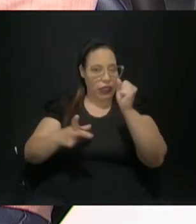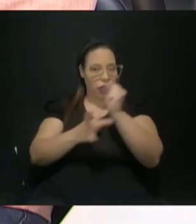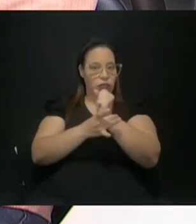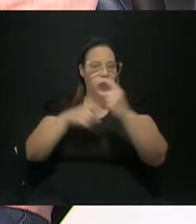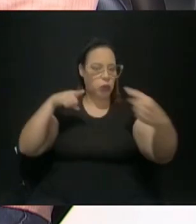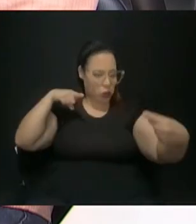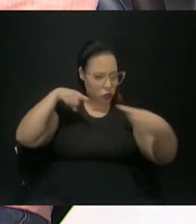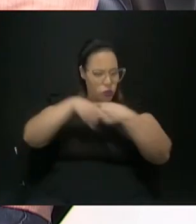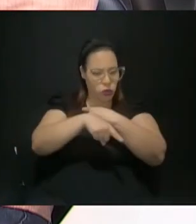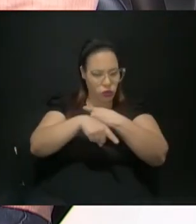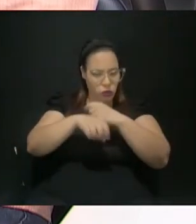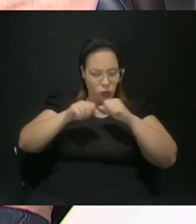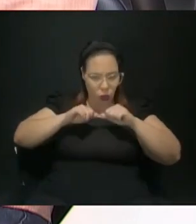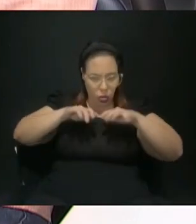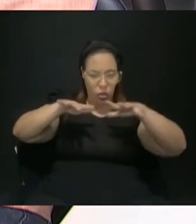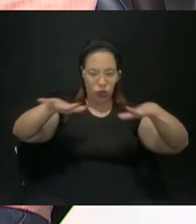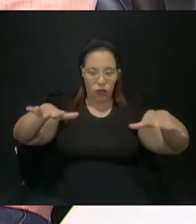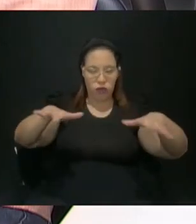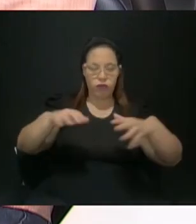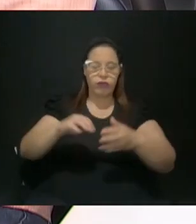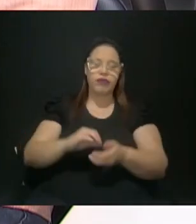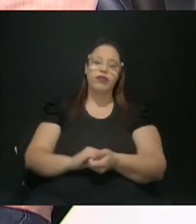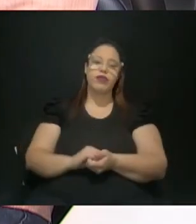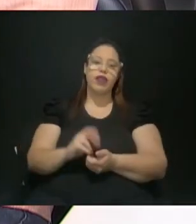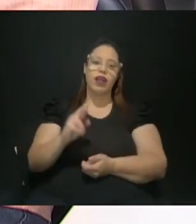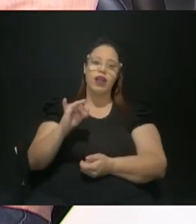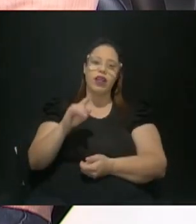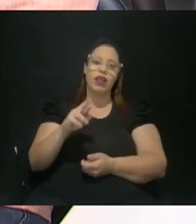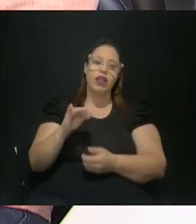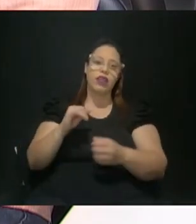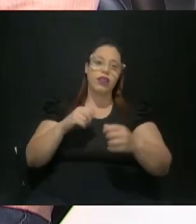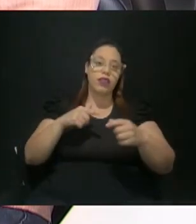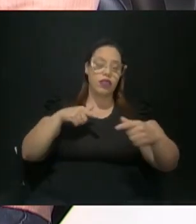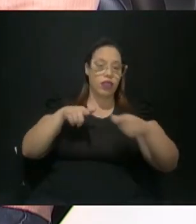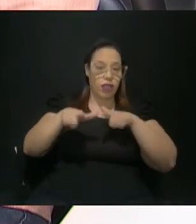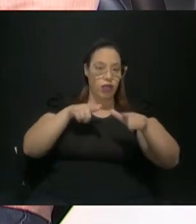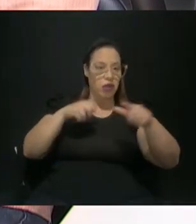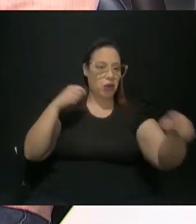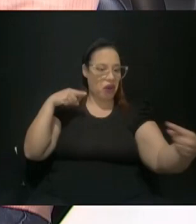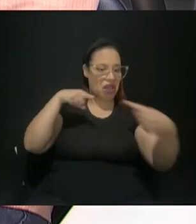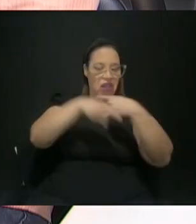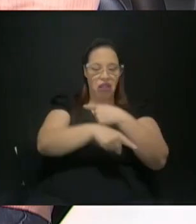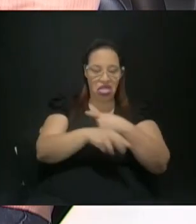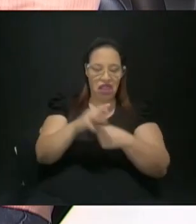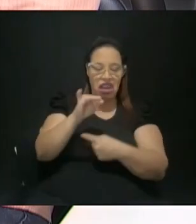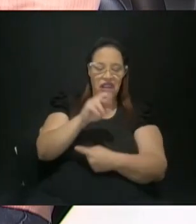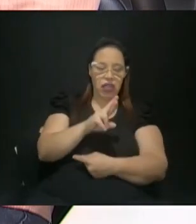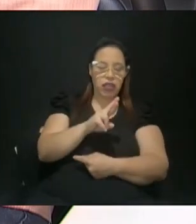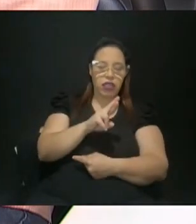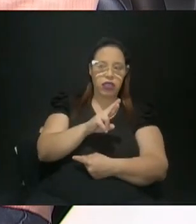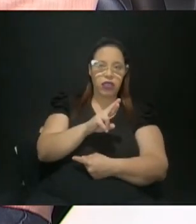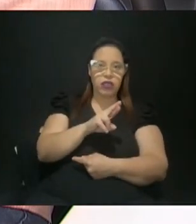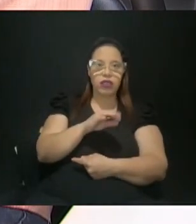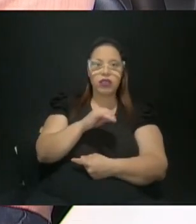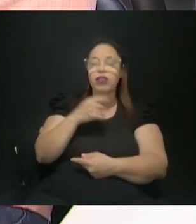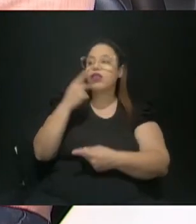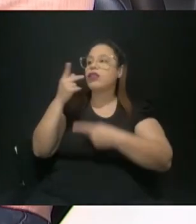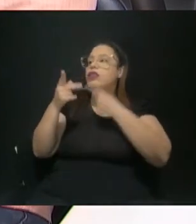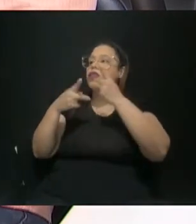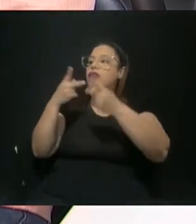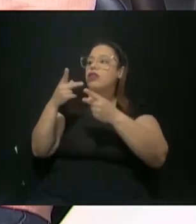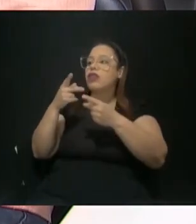de dados. Também são hackers trabalhando contra hackers, né? Que eu costumo chamar de o trabalho de polícia e